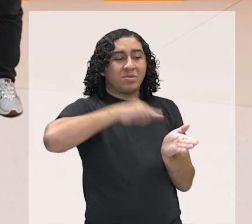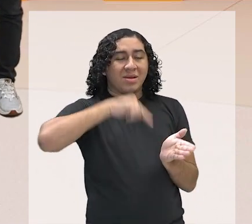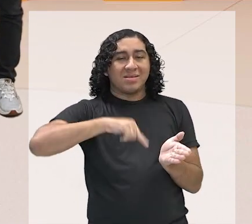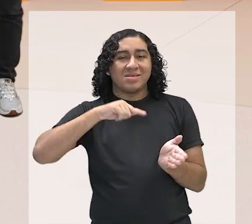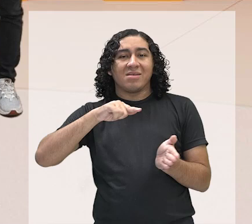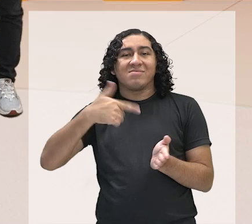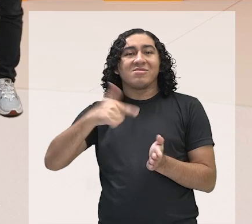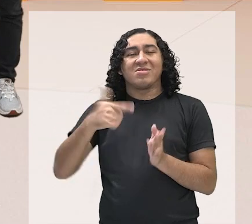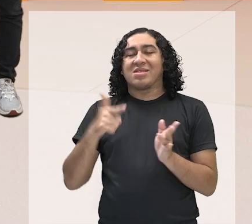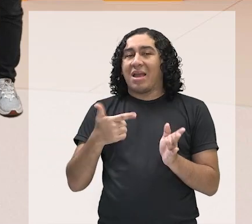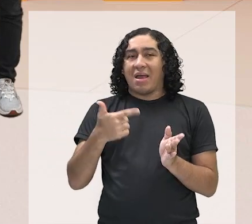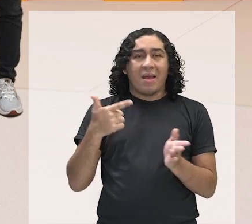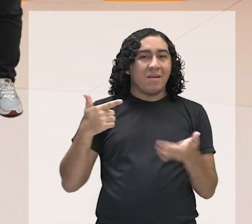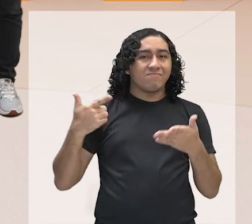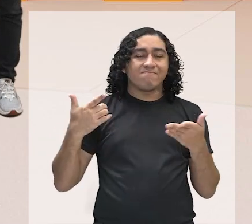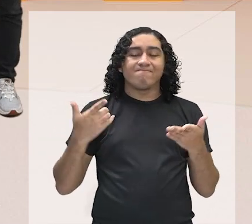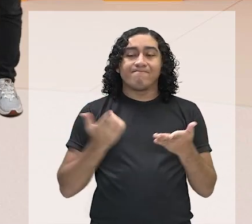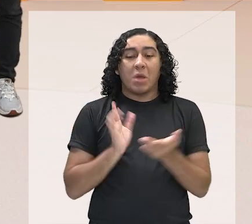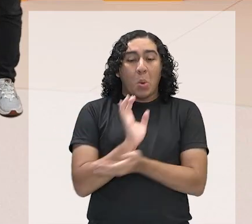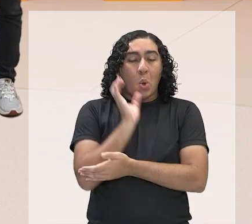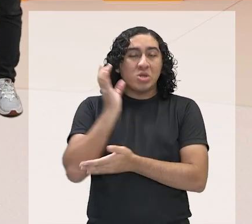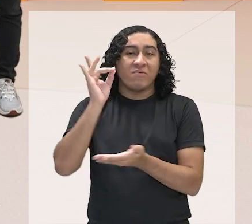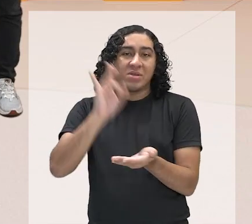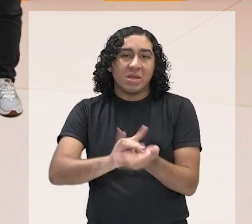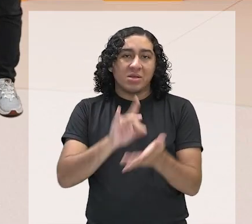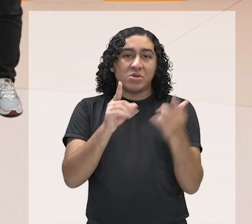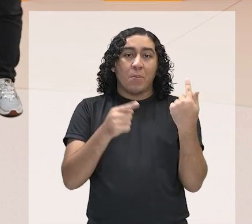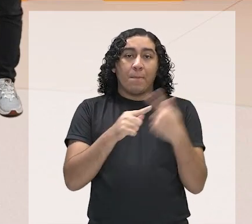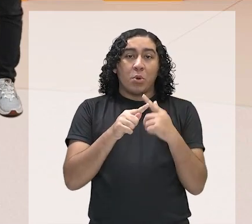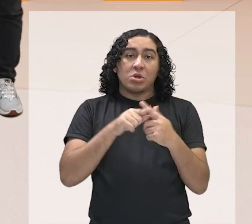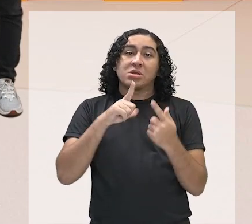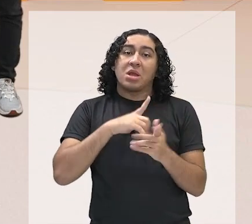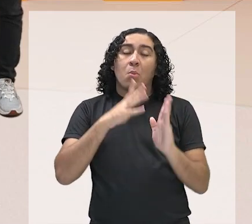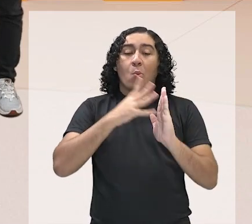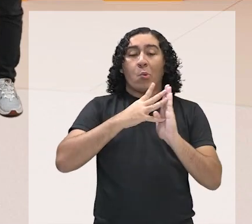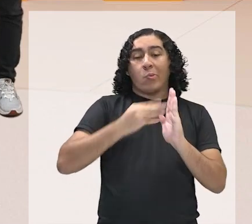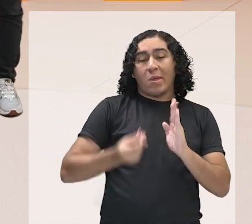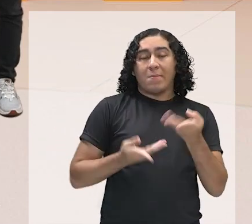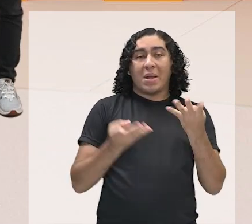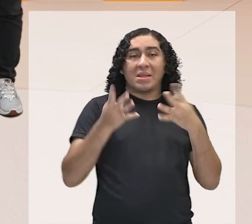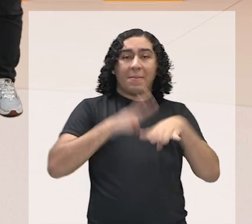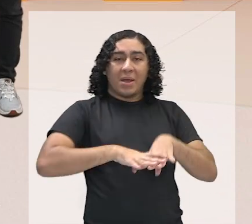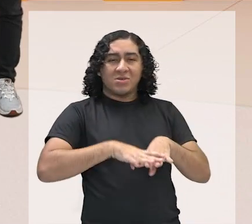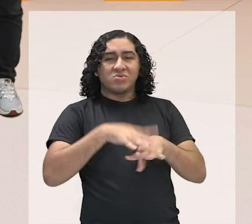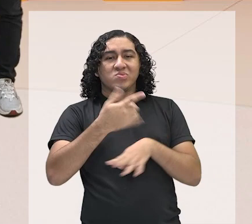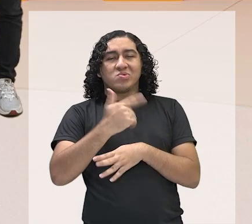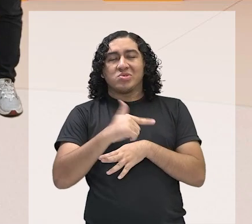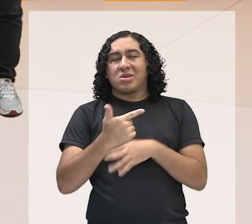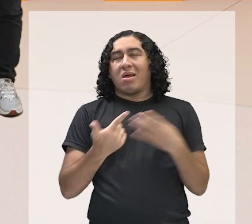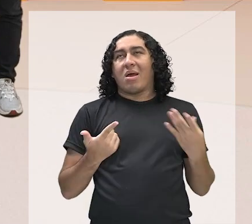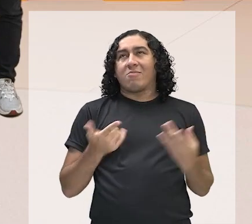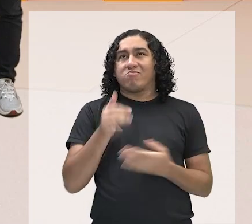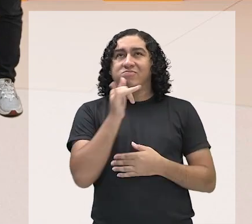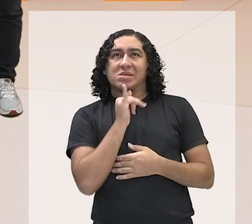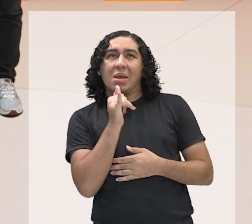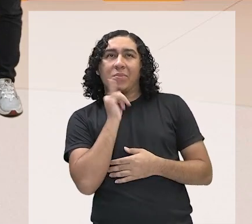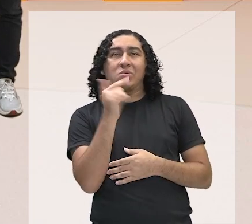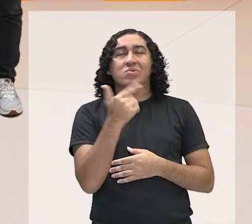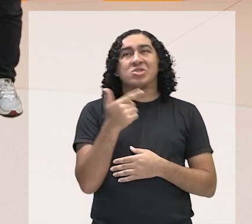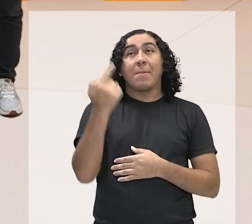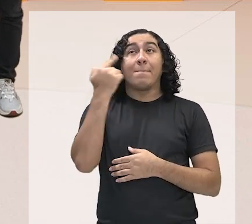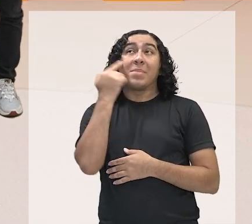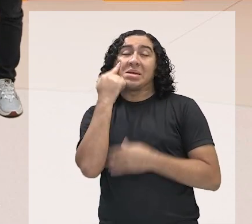se concretizaram em decorrência delas terem seguido ali um modelo matemático que não tinha ali muito, não levava em